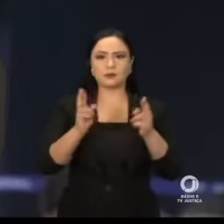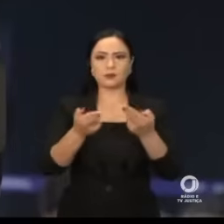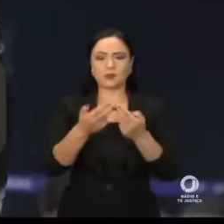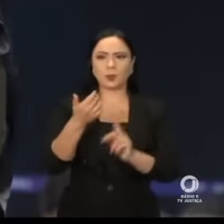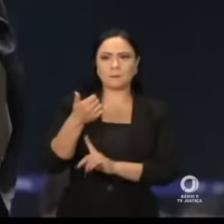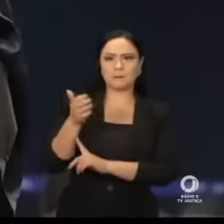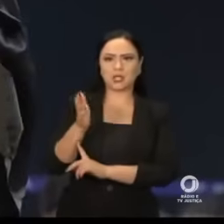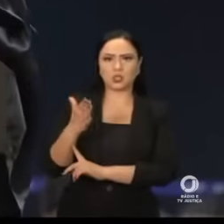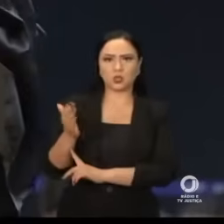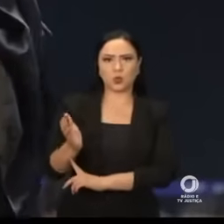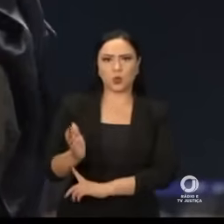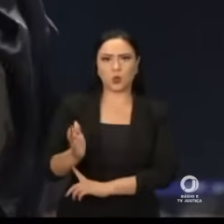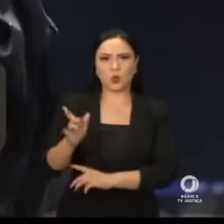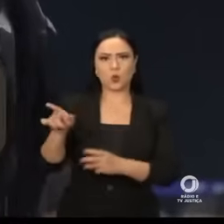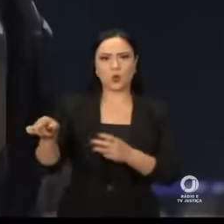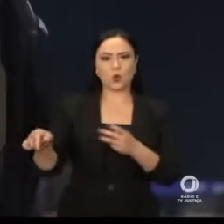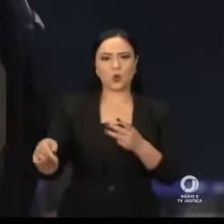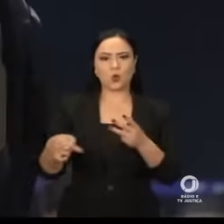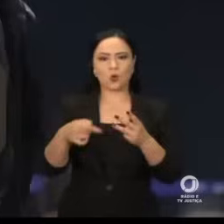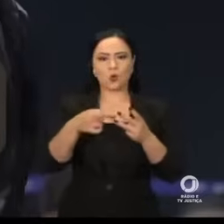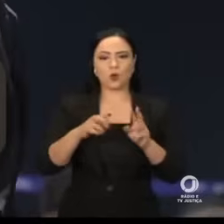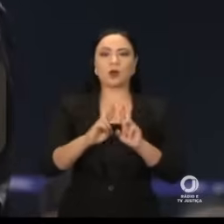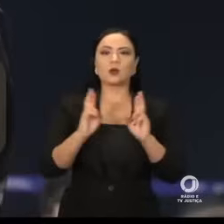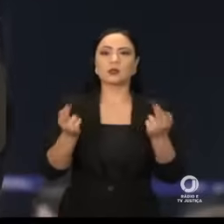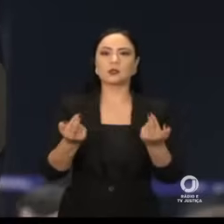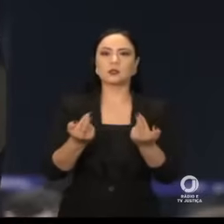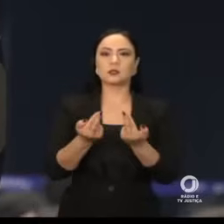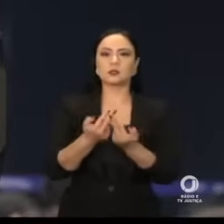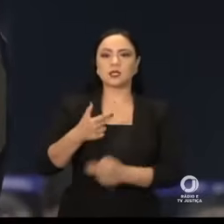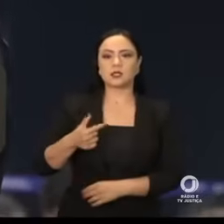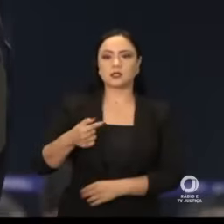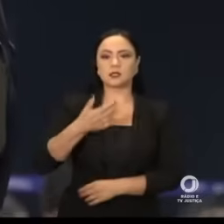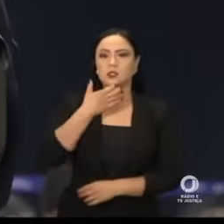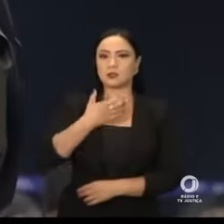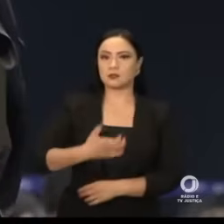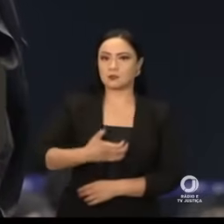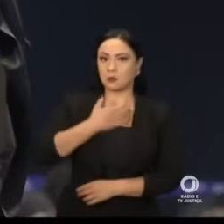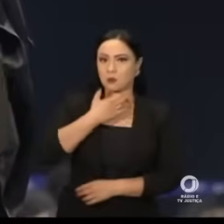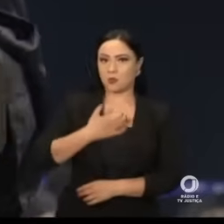embaixadores e a reunião de 7 de dezembro,